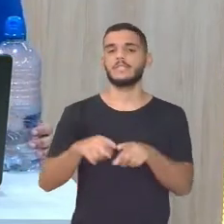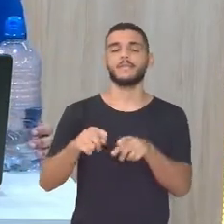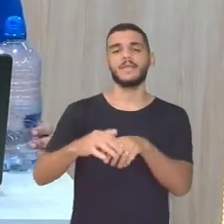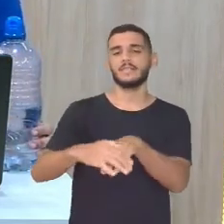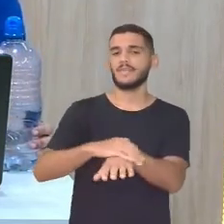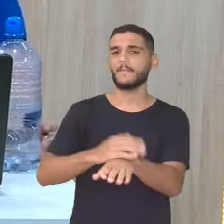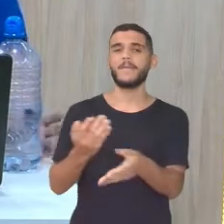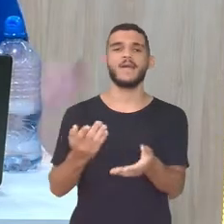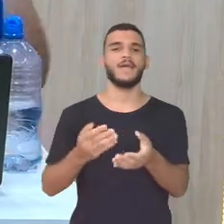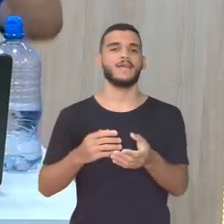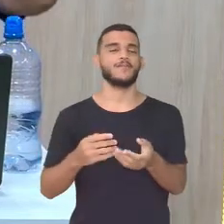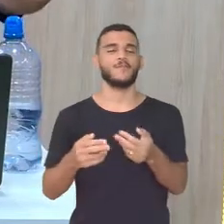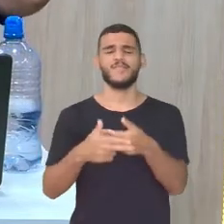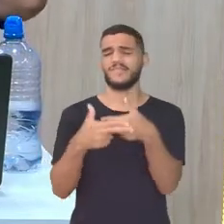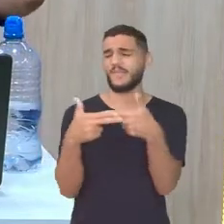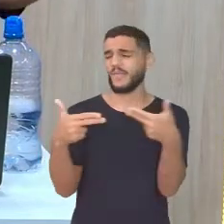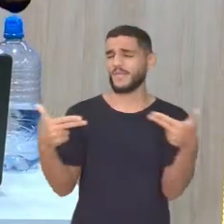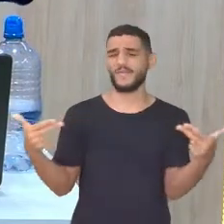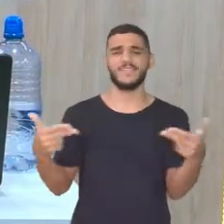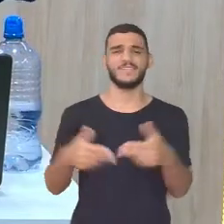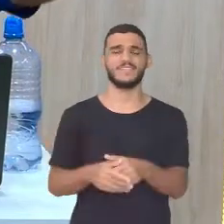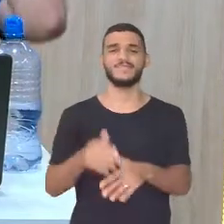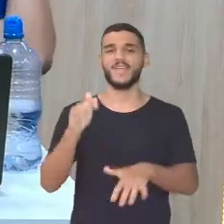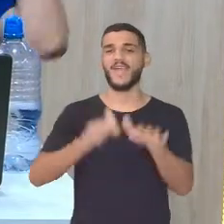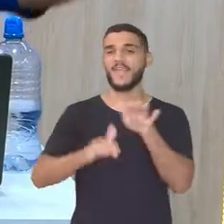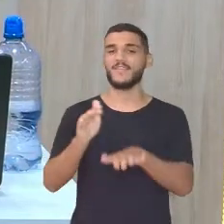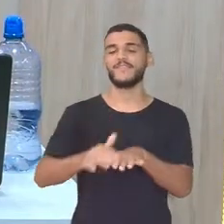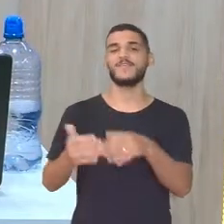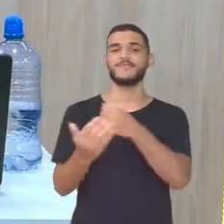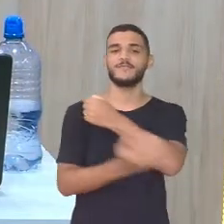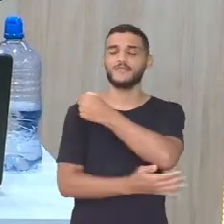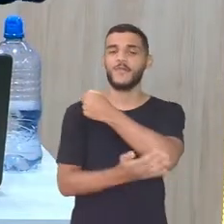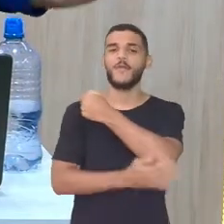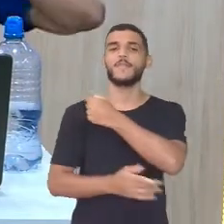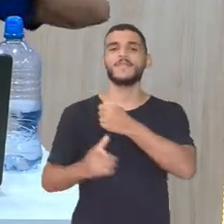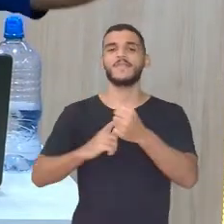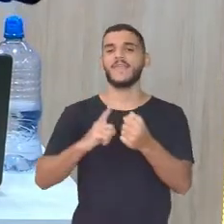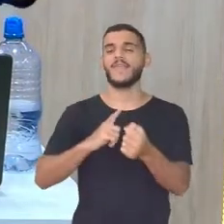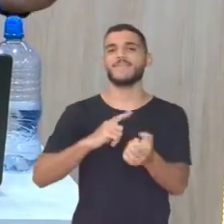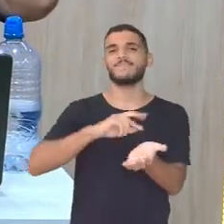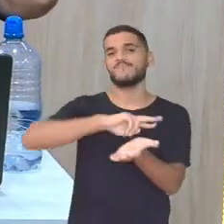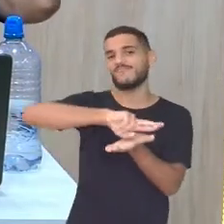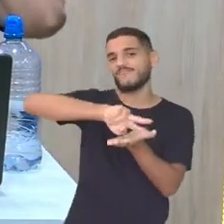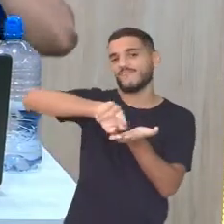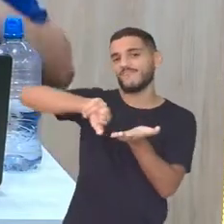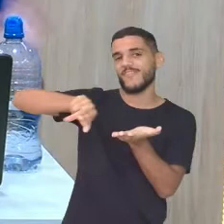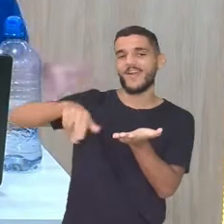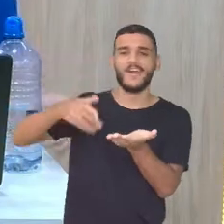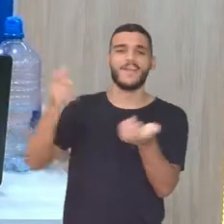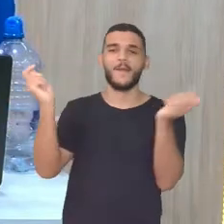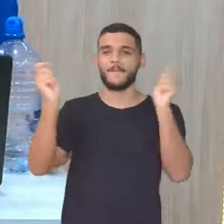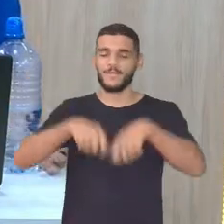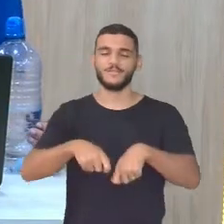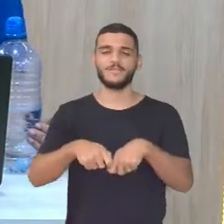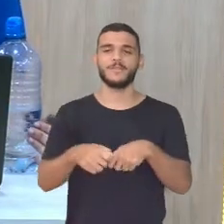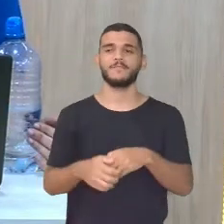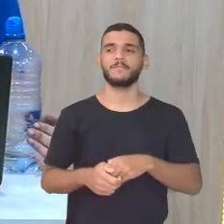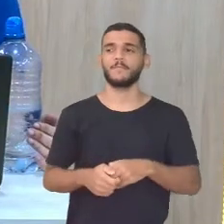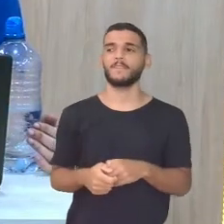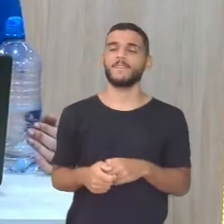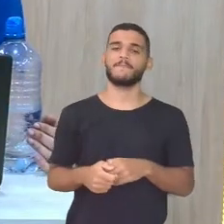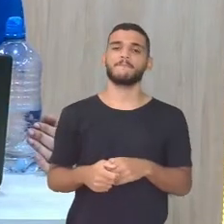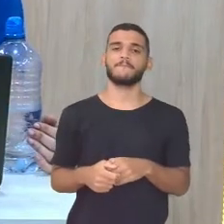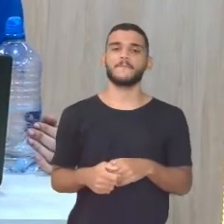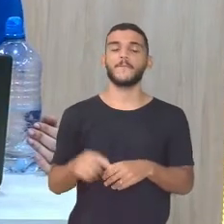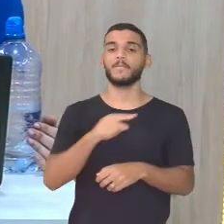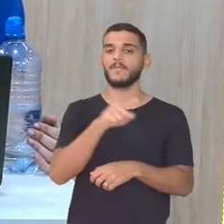emprestar pro irmão. Então, assim, às vezes, o ciúme ele permeia várias esferas, né? E a gente, quando a gente tá amadurecendo, né? Vocês estão